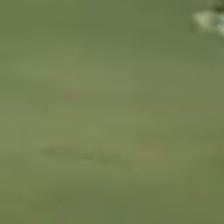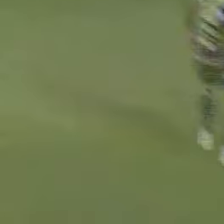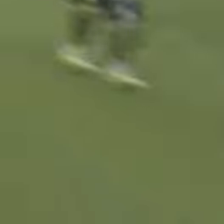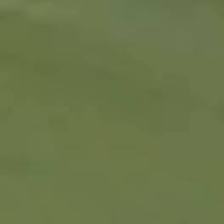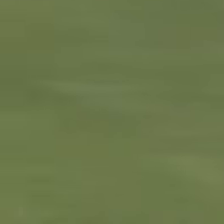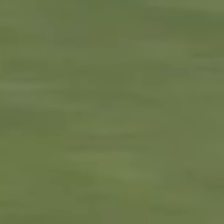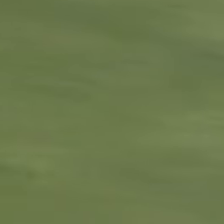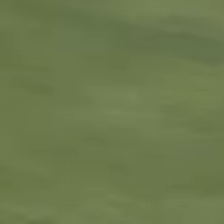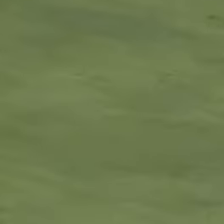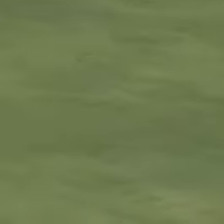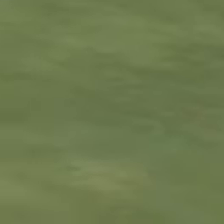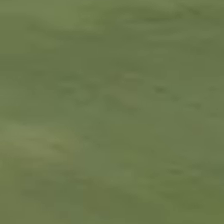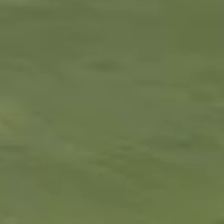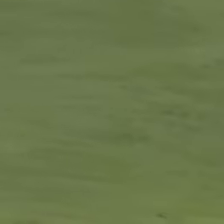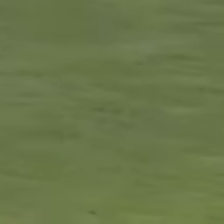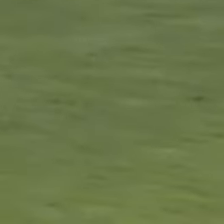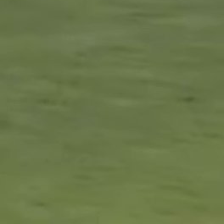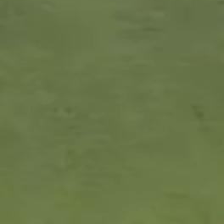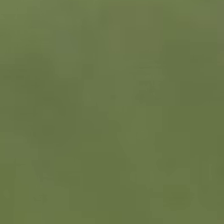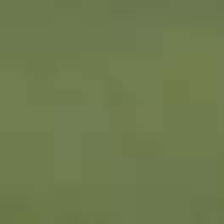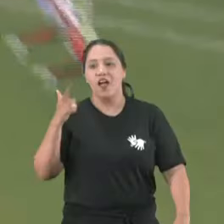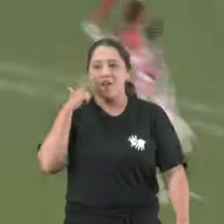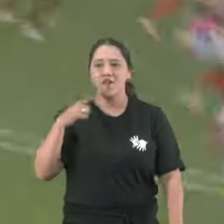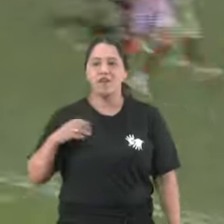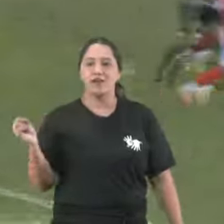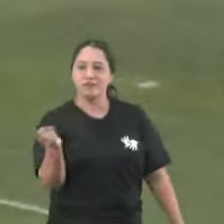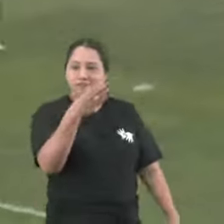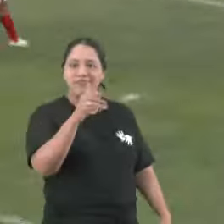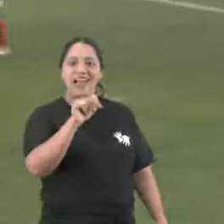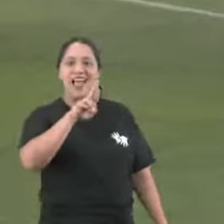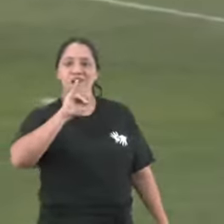Você vê, ó, o toque veio para o Gabriel,